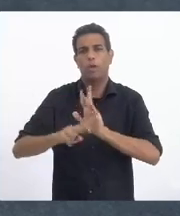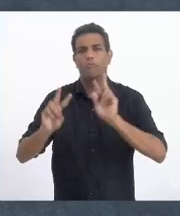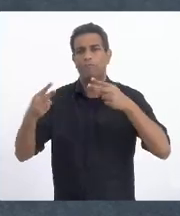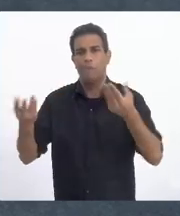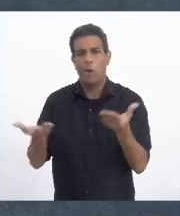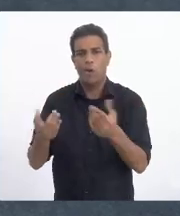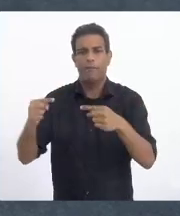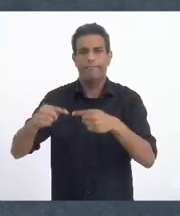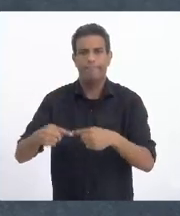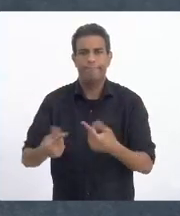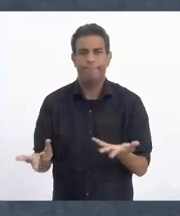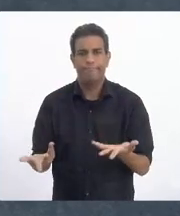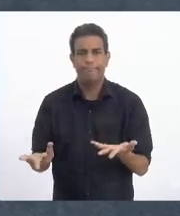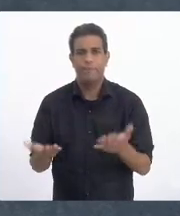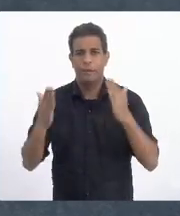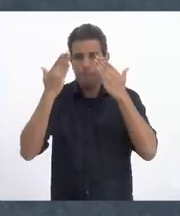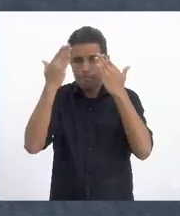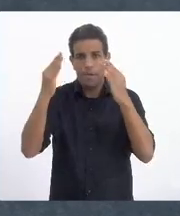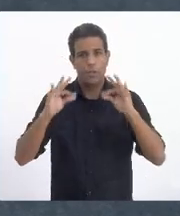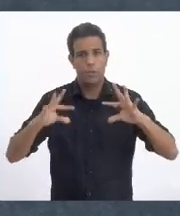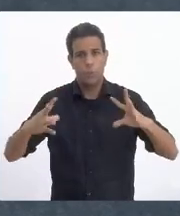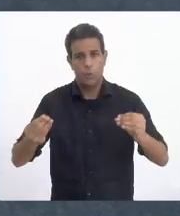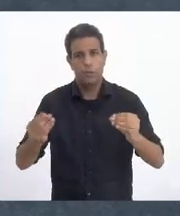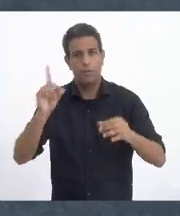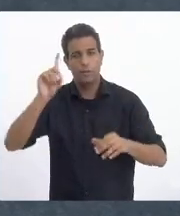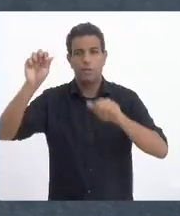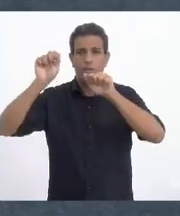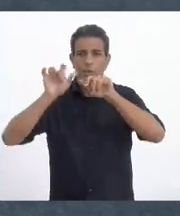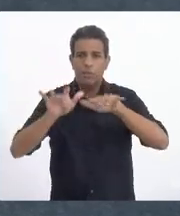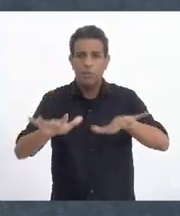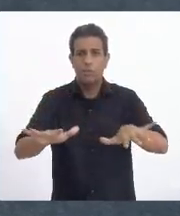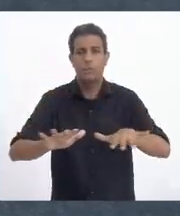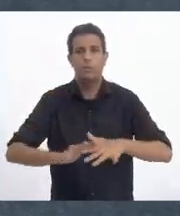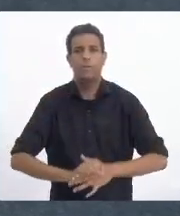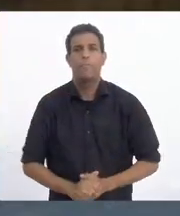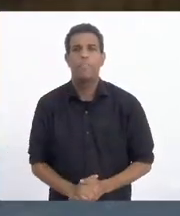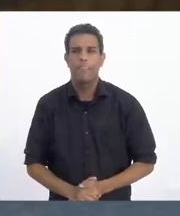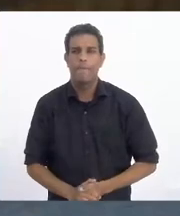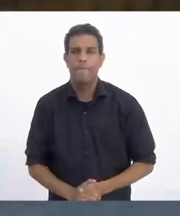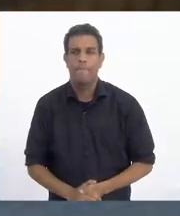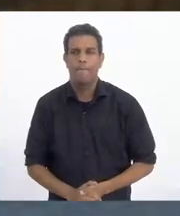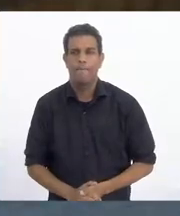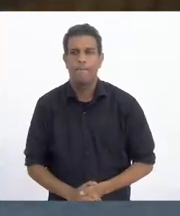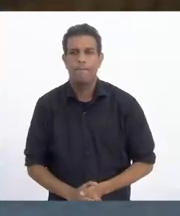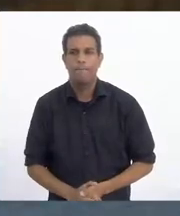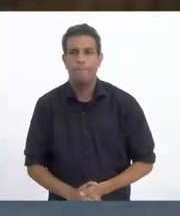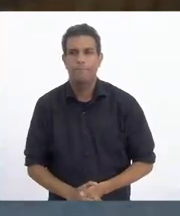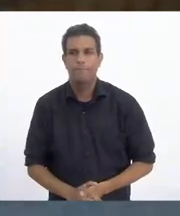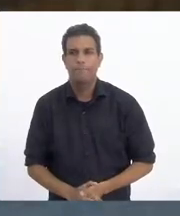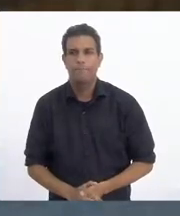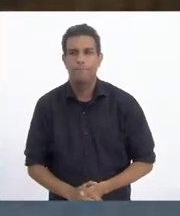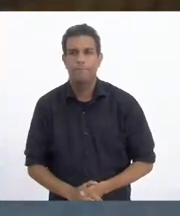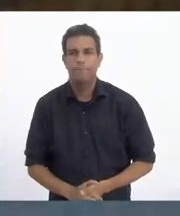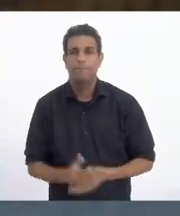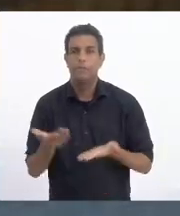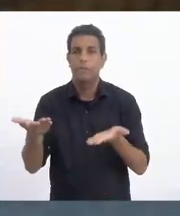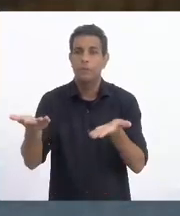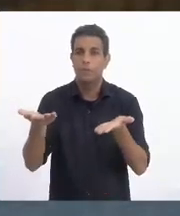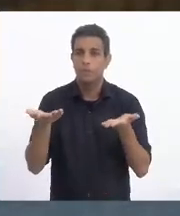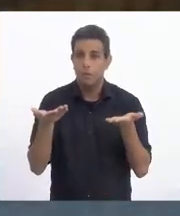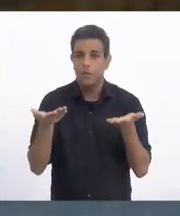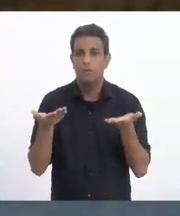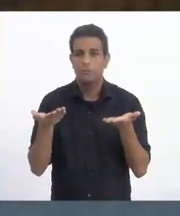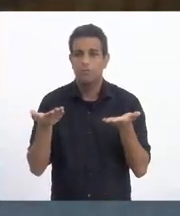e arbitrariamente. Meu muito obrigado a todos, que Deus abençoe a todos. Obrigado, sargento. Quero chamar